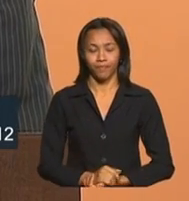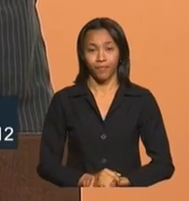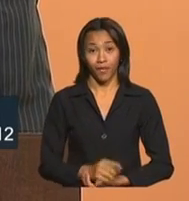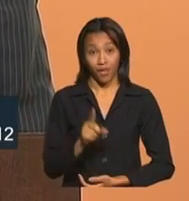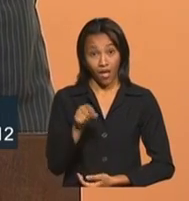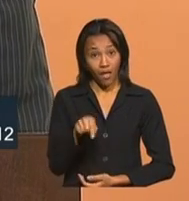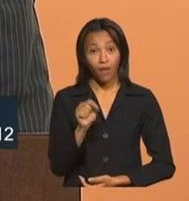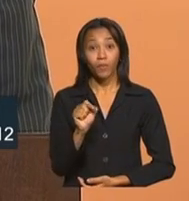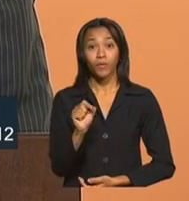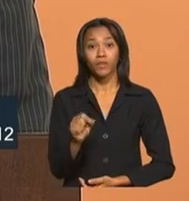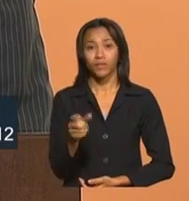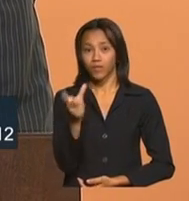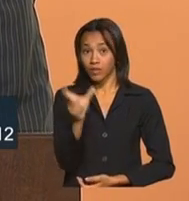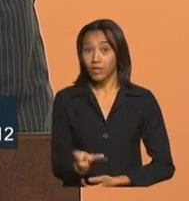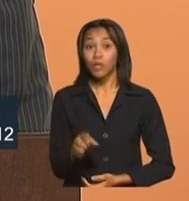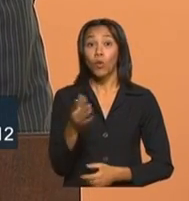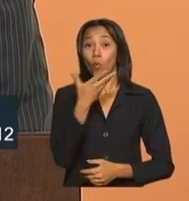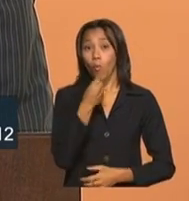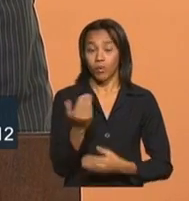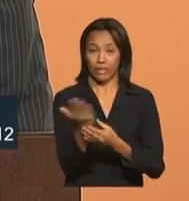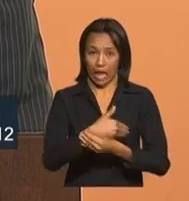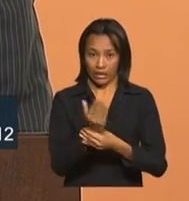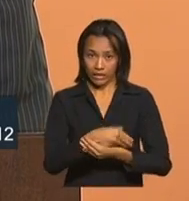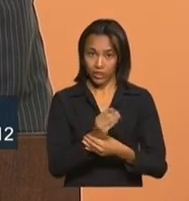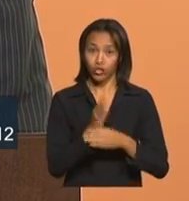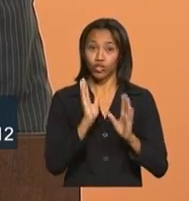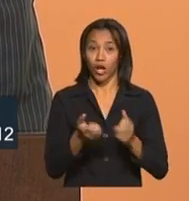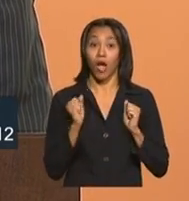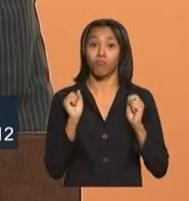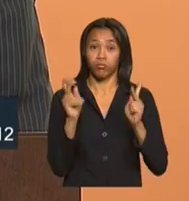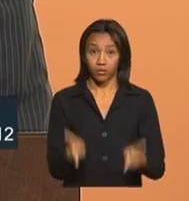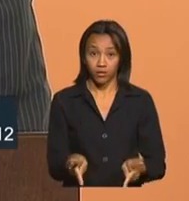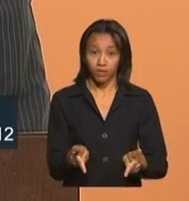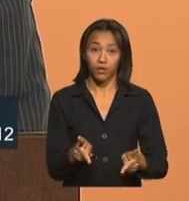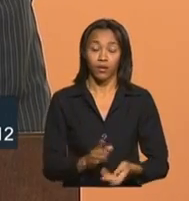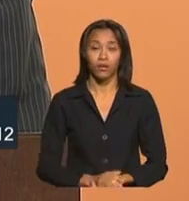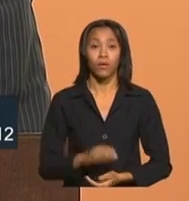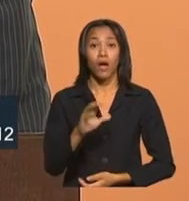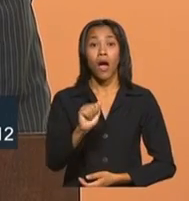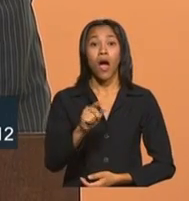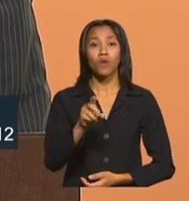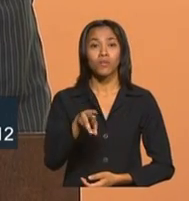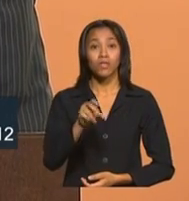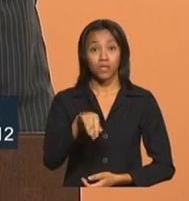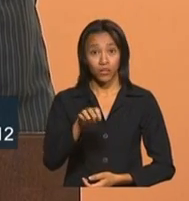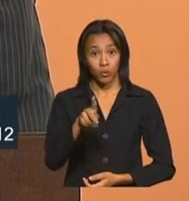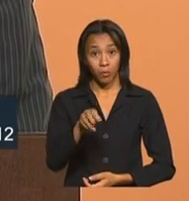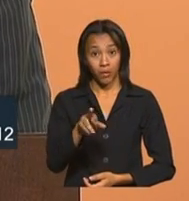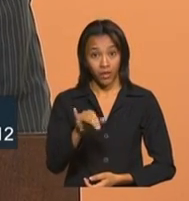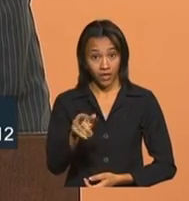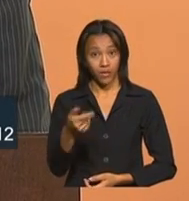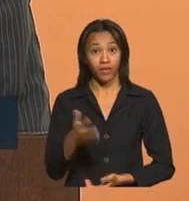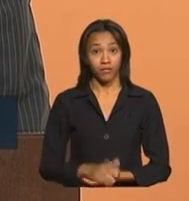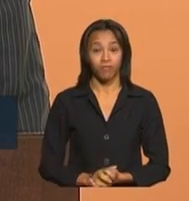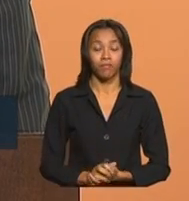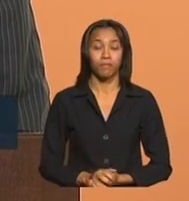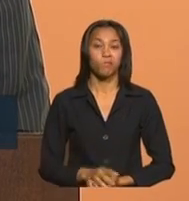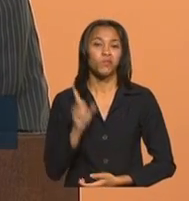o caso do taxista aposentado Alcindo Pereira de Souza, de Minas Gerais,